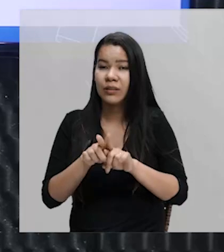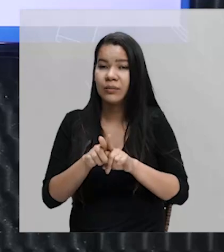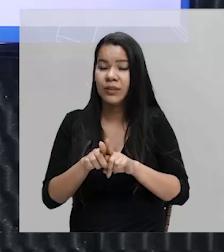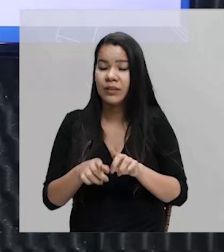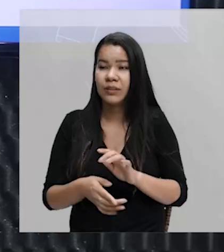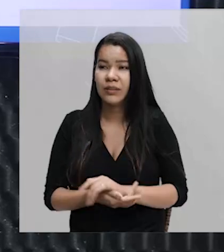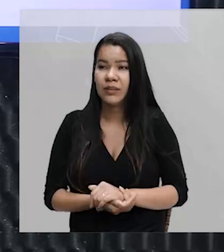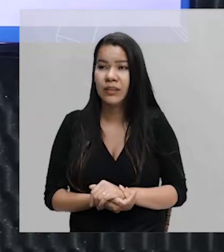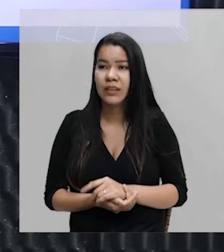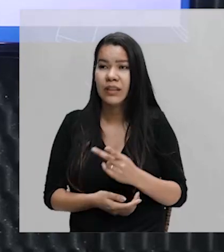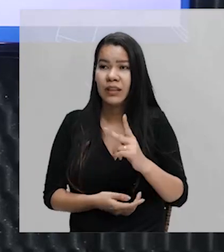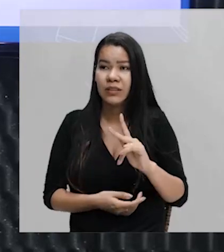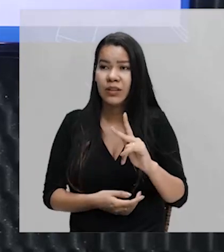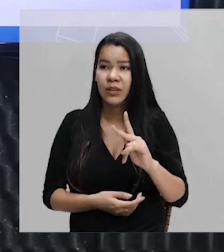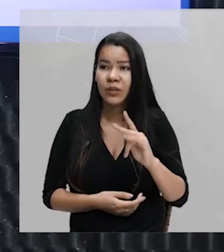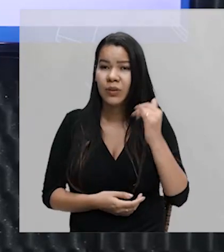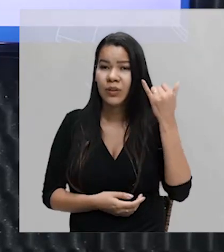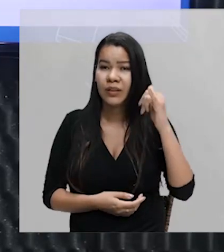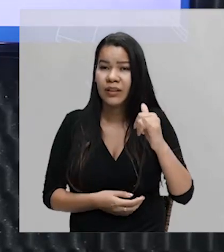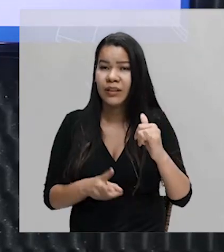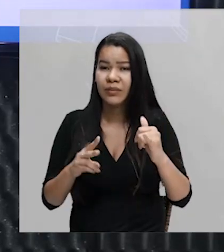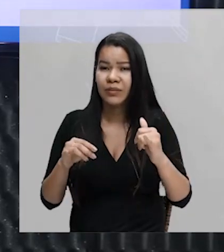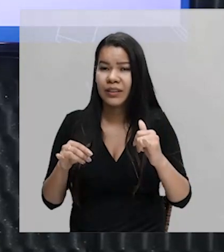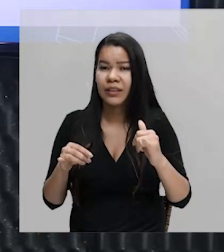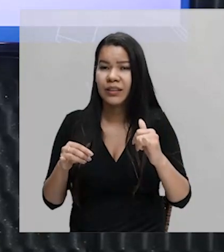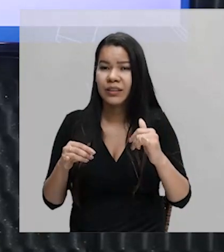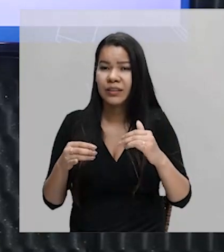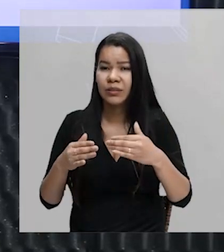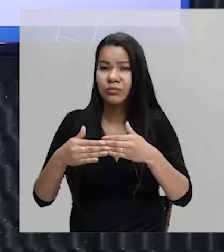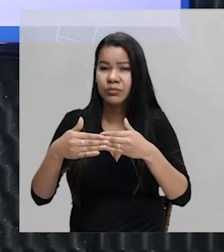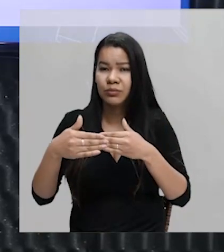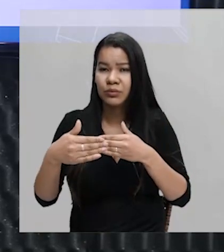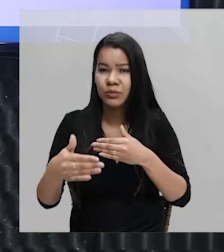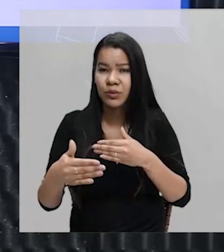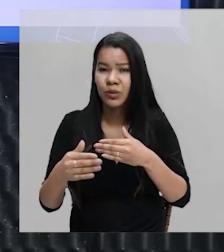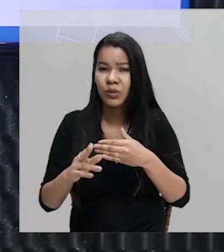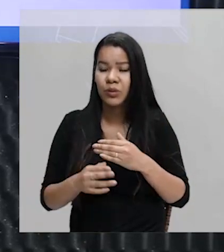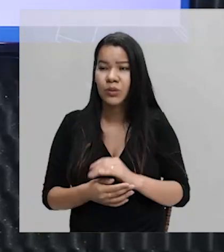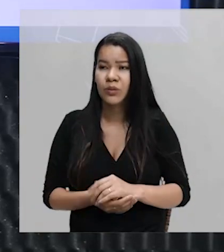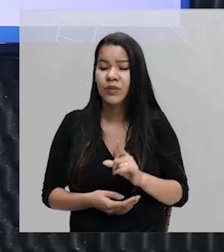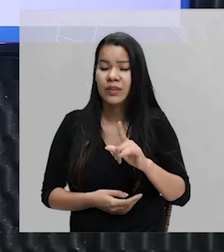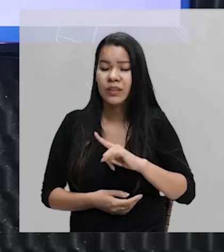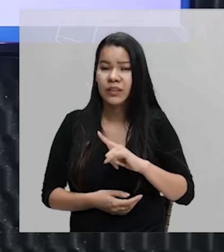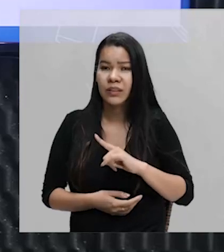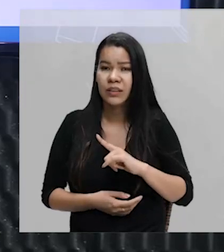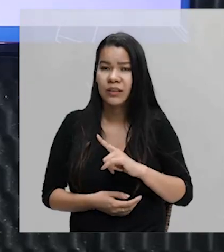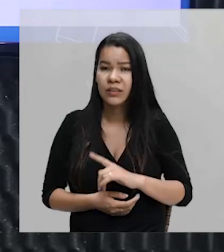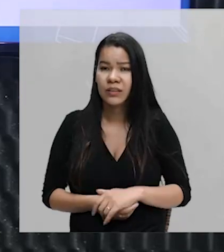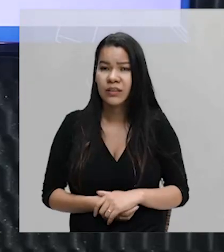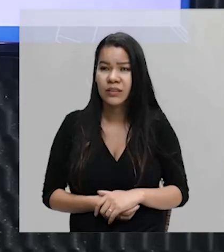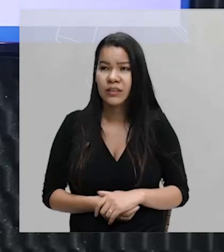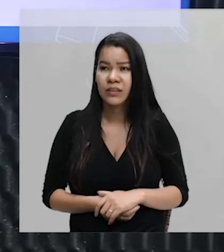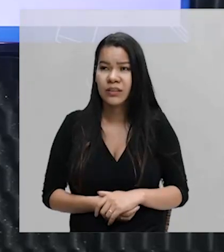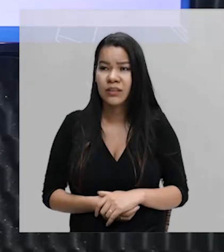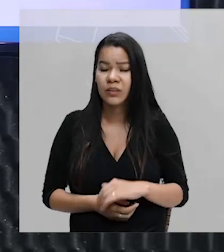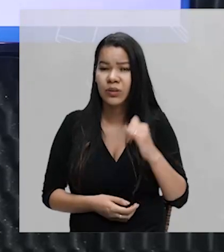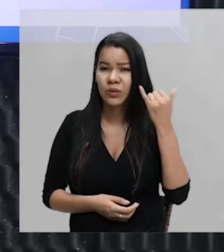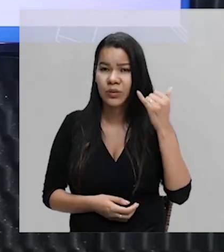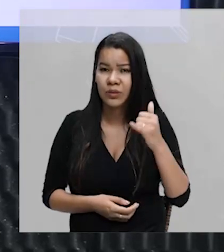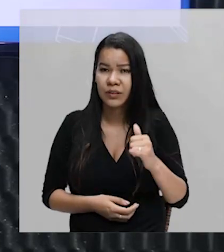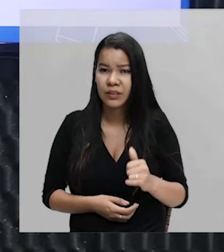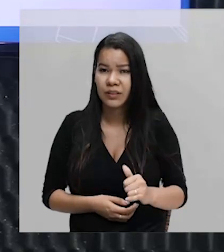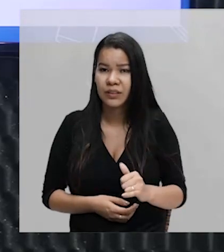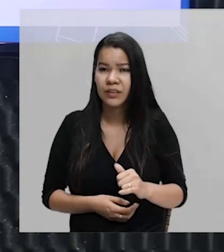Aí que essa corrente elétrica ela vai caminhar, ok? Então ali você tem a corrente